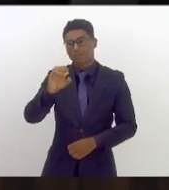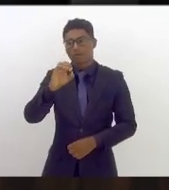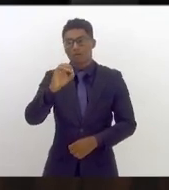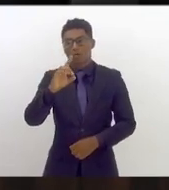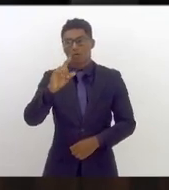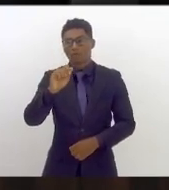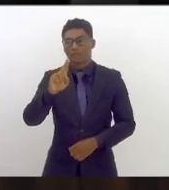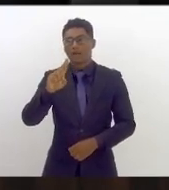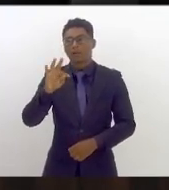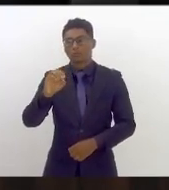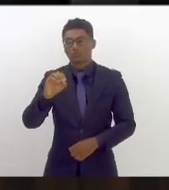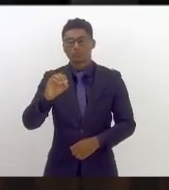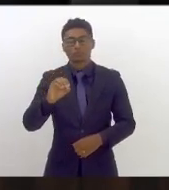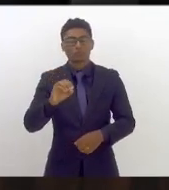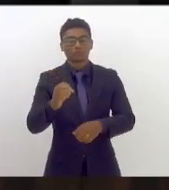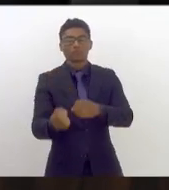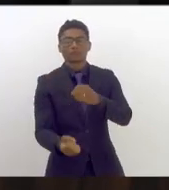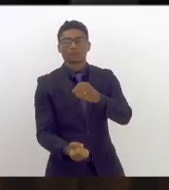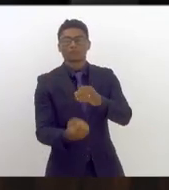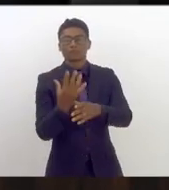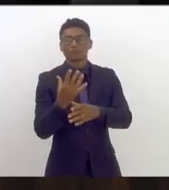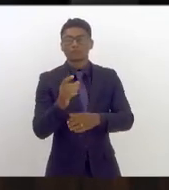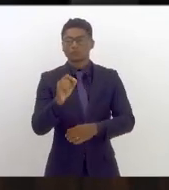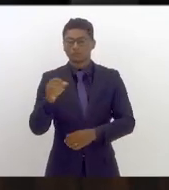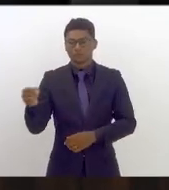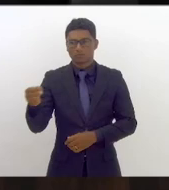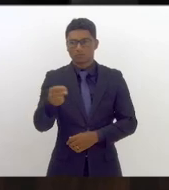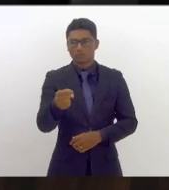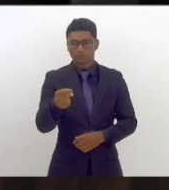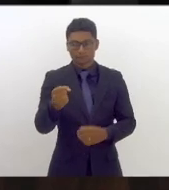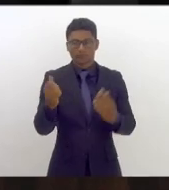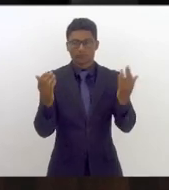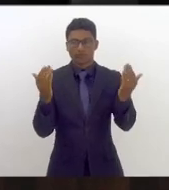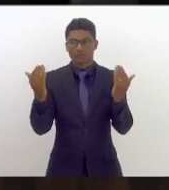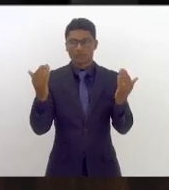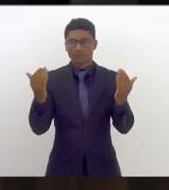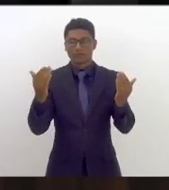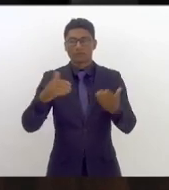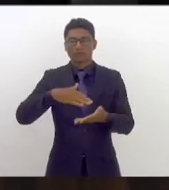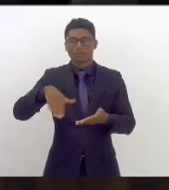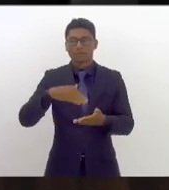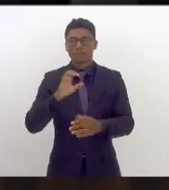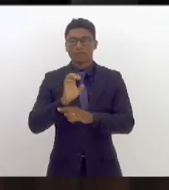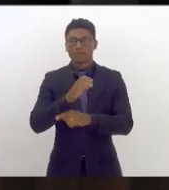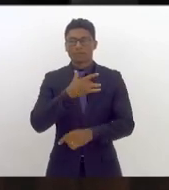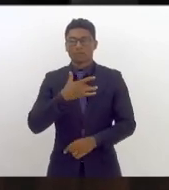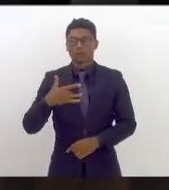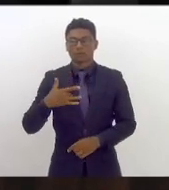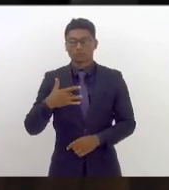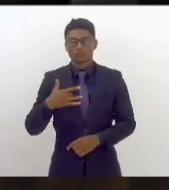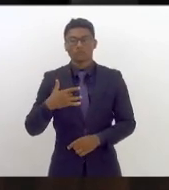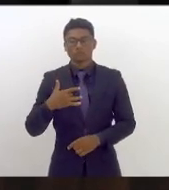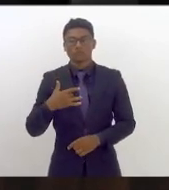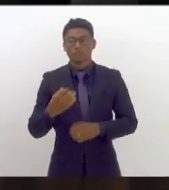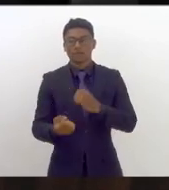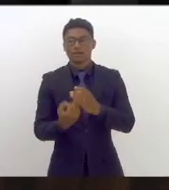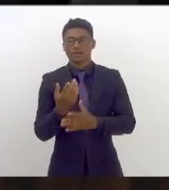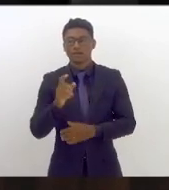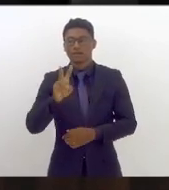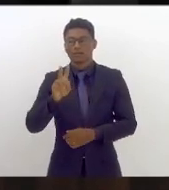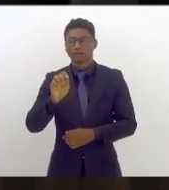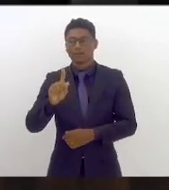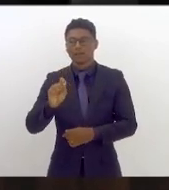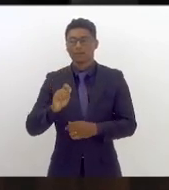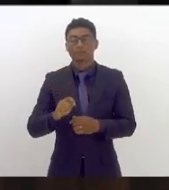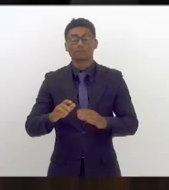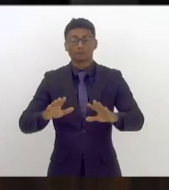criar o cargo de estomoterapeuta no âmbito da Secretaria de Estado de Saúde e das outras providências. Pendente de pareceres das